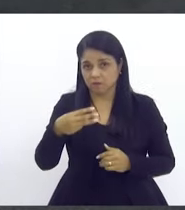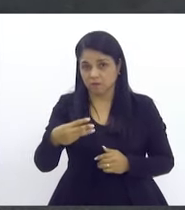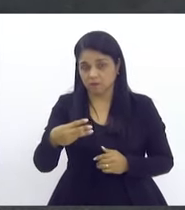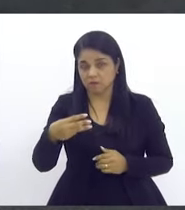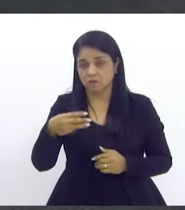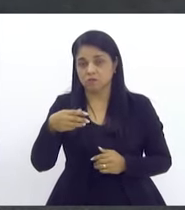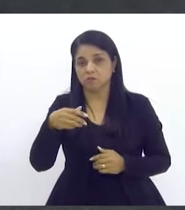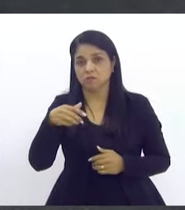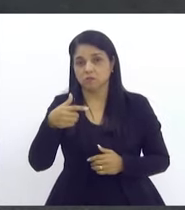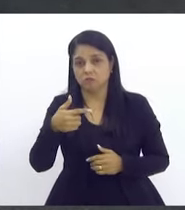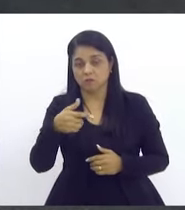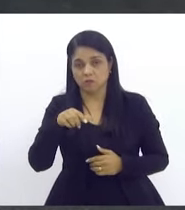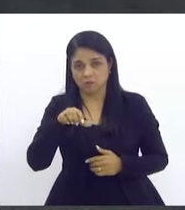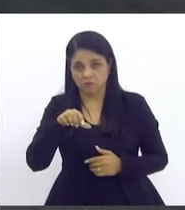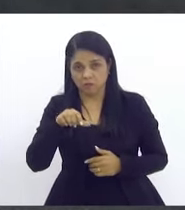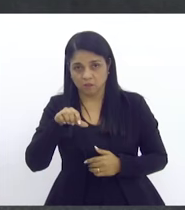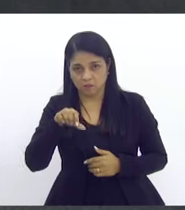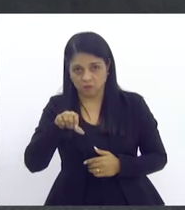9379 de 21,